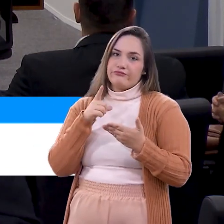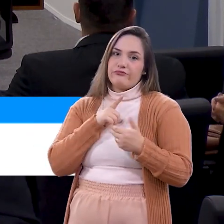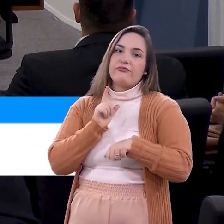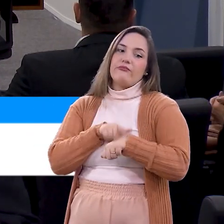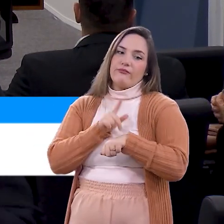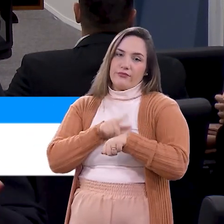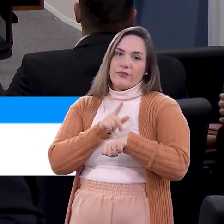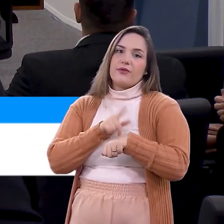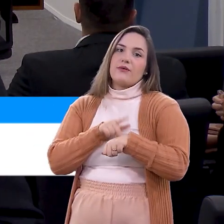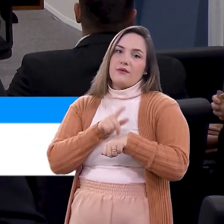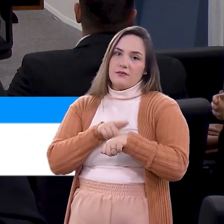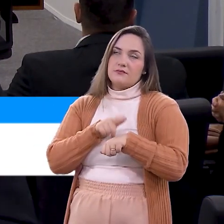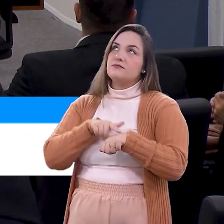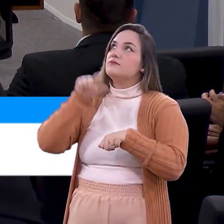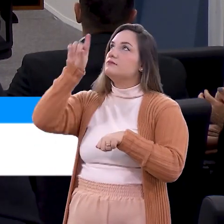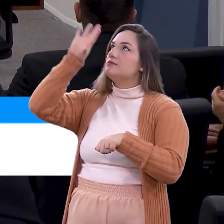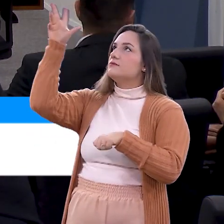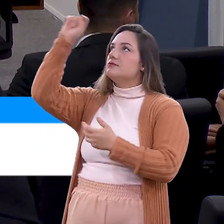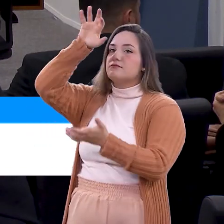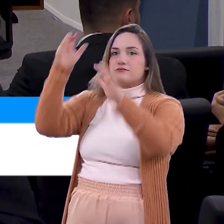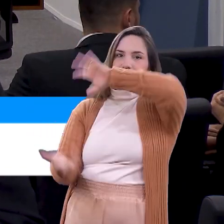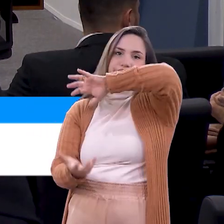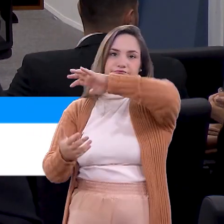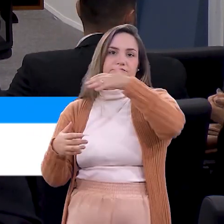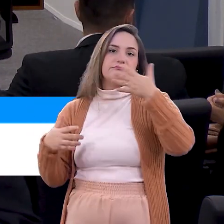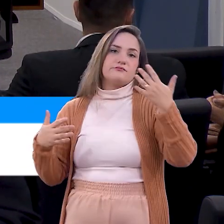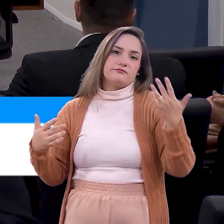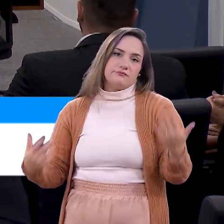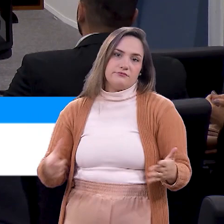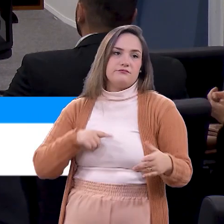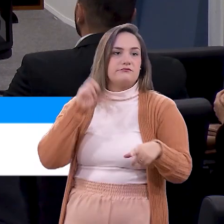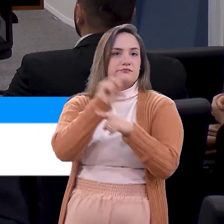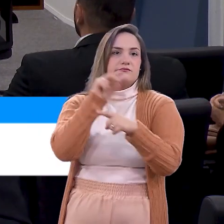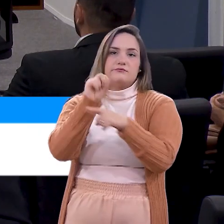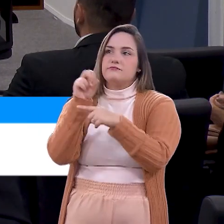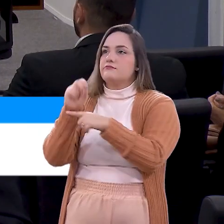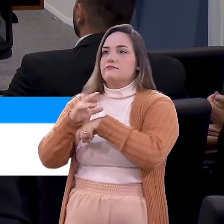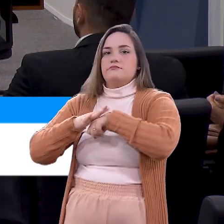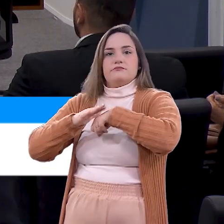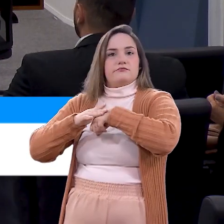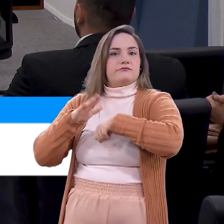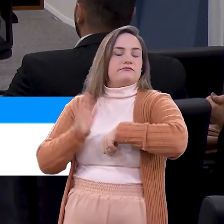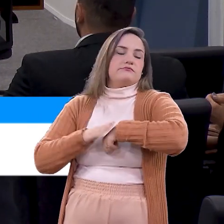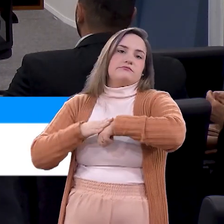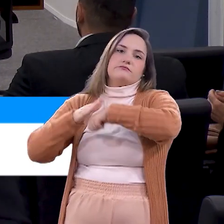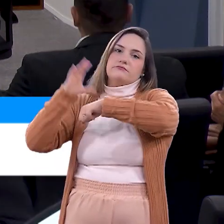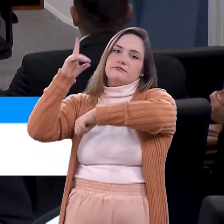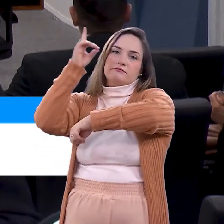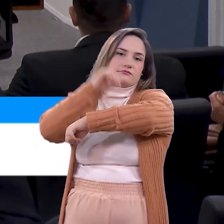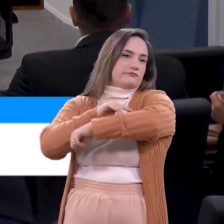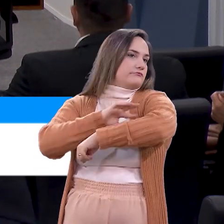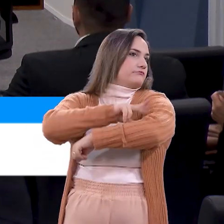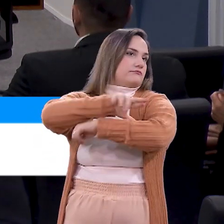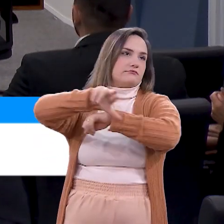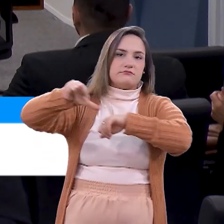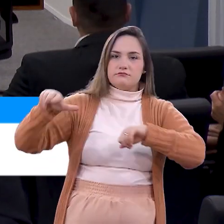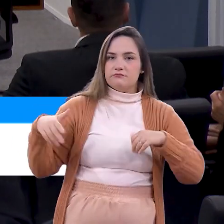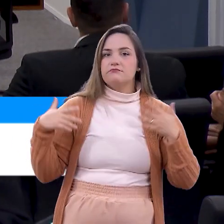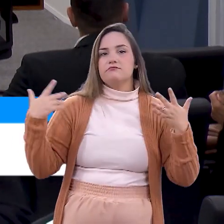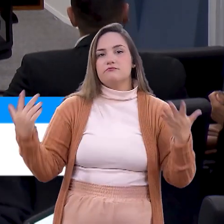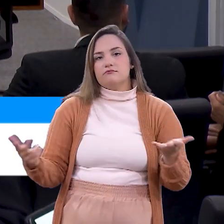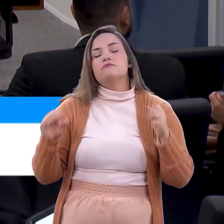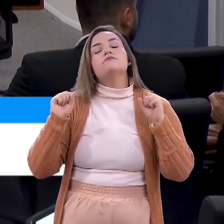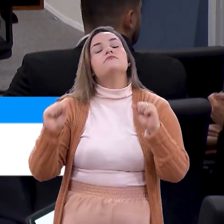vivenciando com as mudanças climáticas e também o número de aumento das arboviroses e que isso nos faz